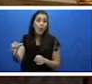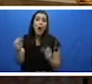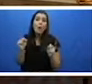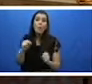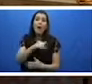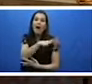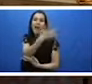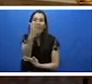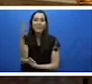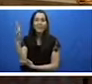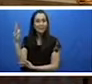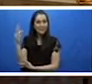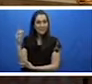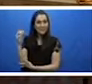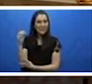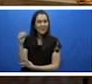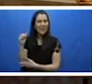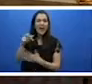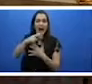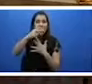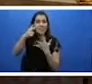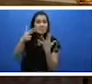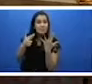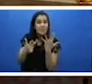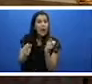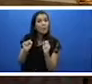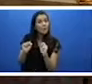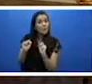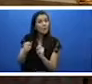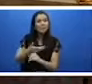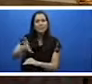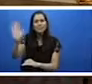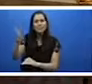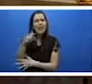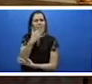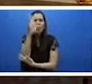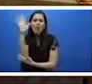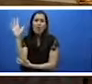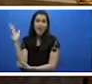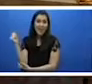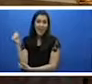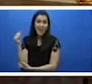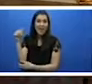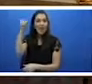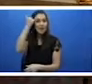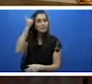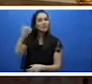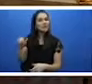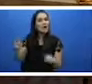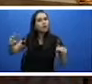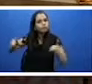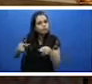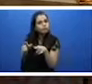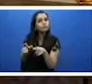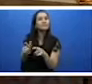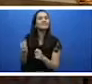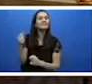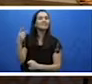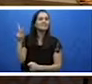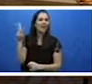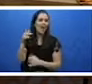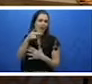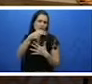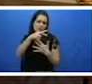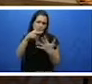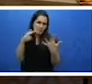algumas espécies conseguem até ser soltas no seu ambiente natural, evitando assim a extinção de muitas espécies.